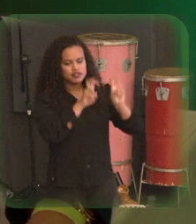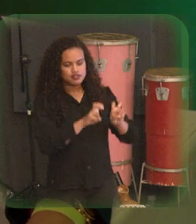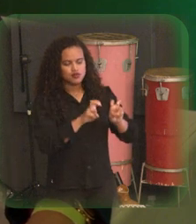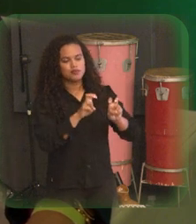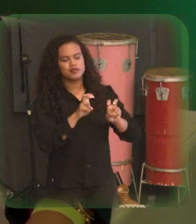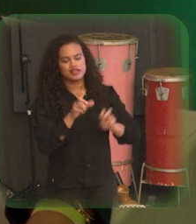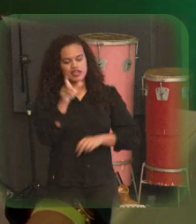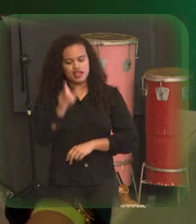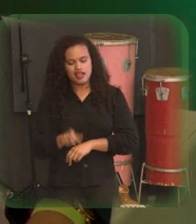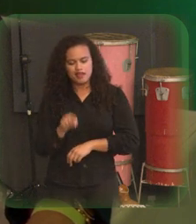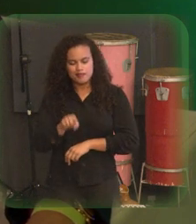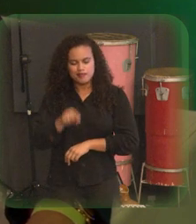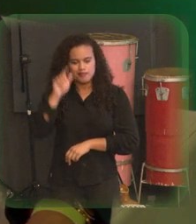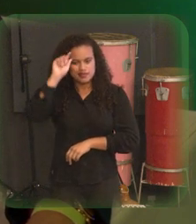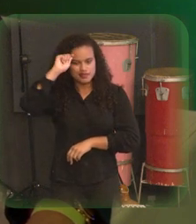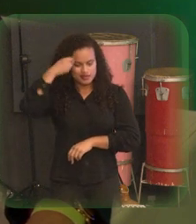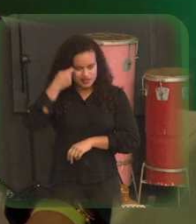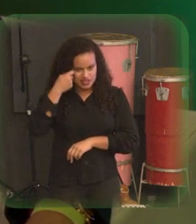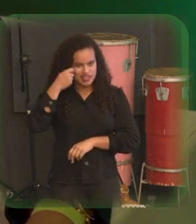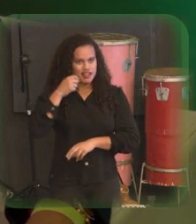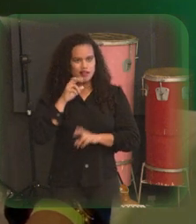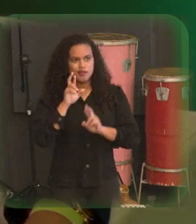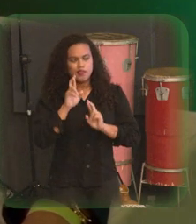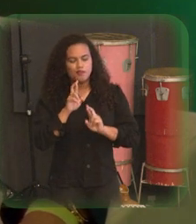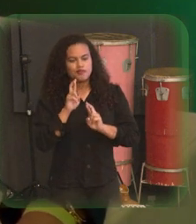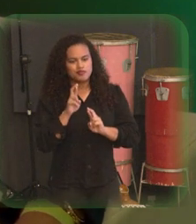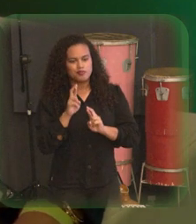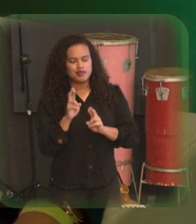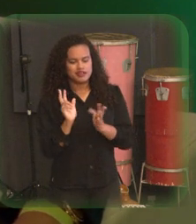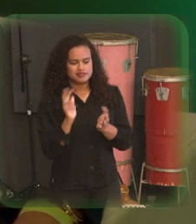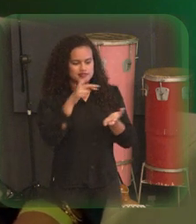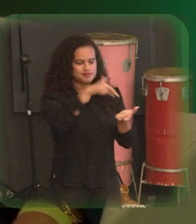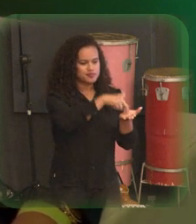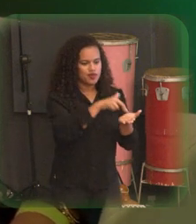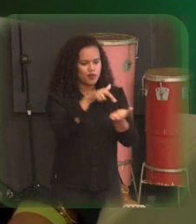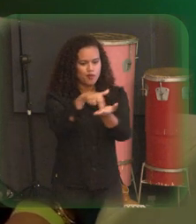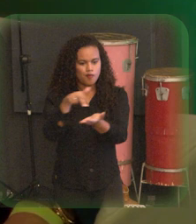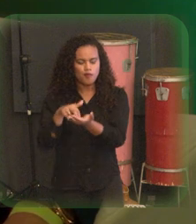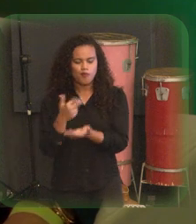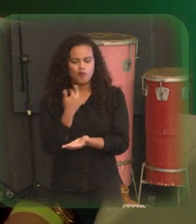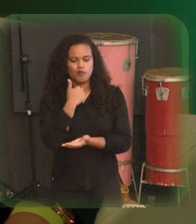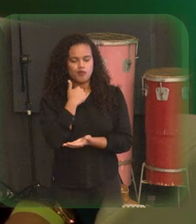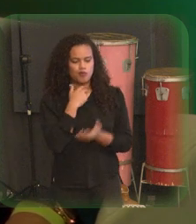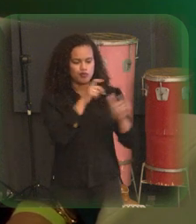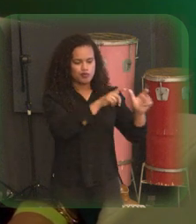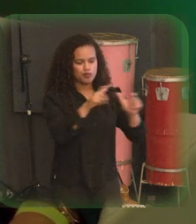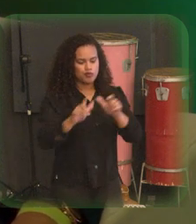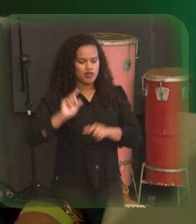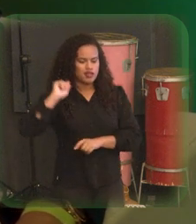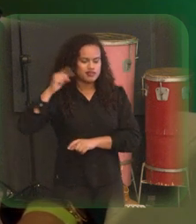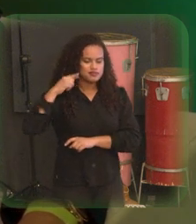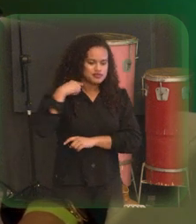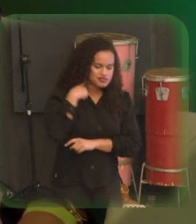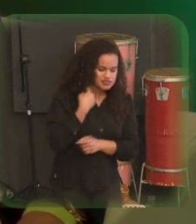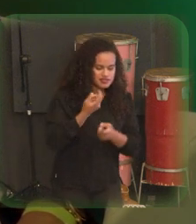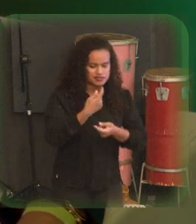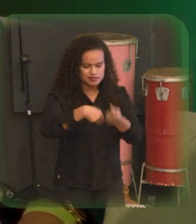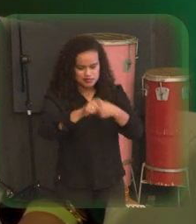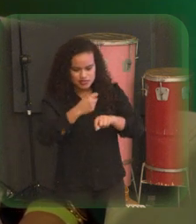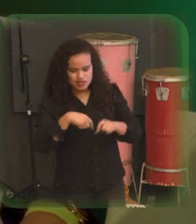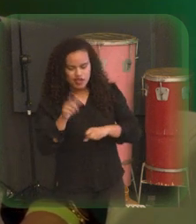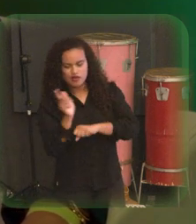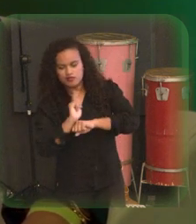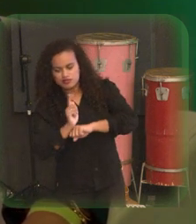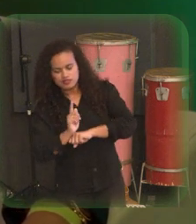pessoas negras não é esperado que elas estejam na advocacia, na gestão, na administração.